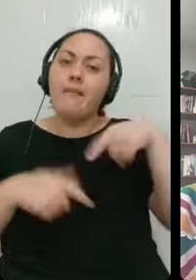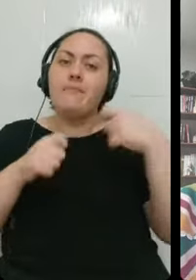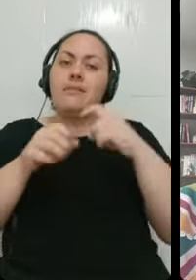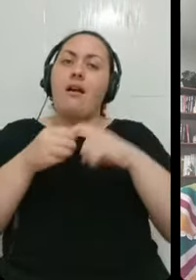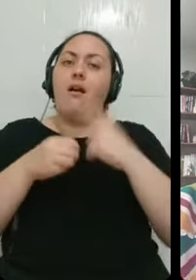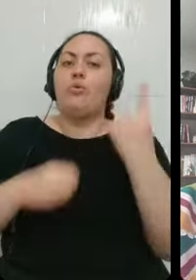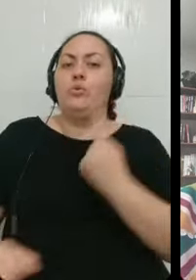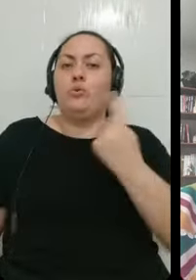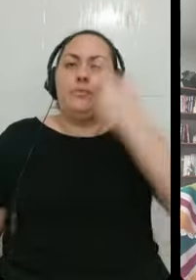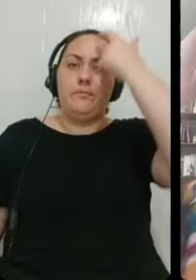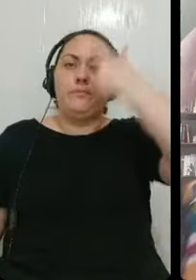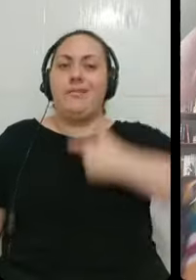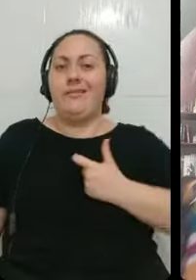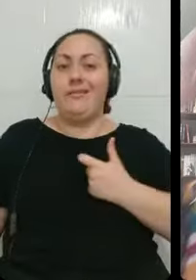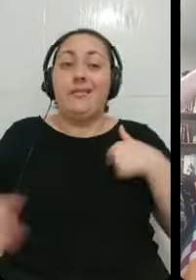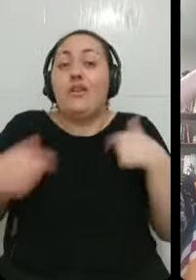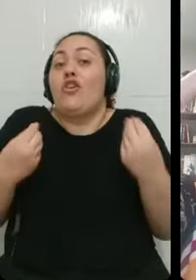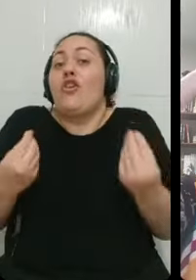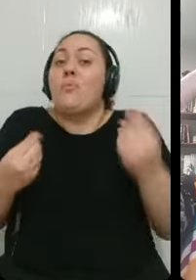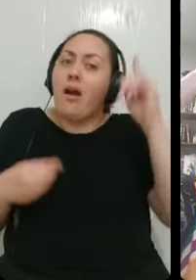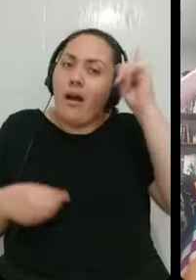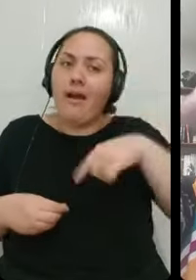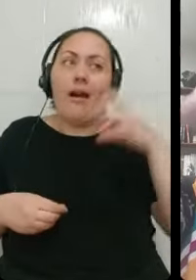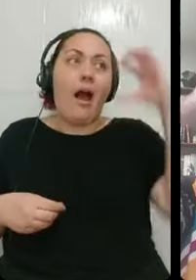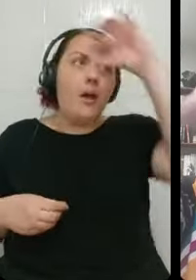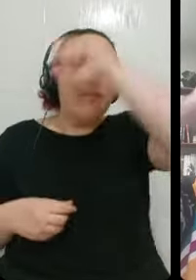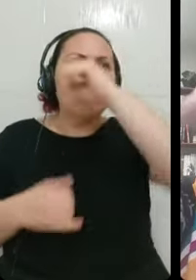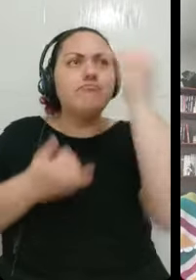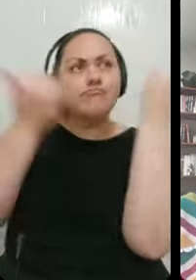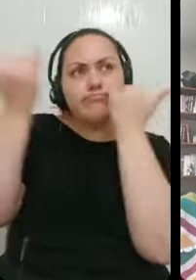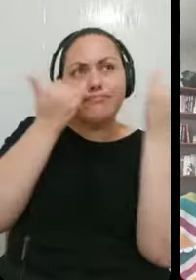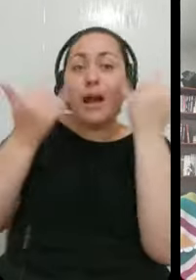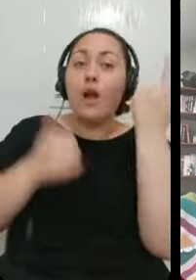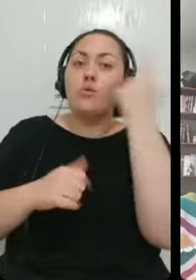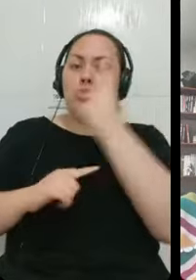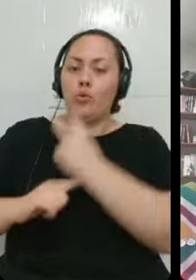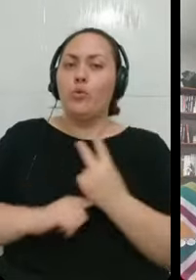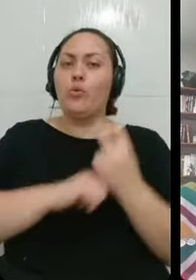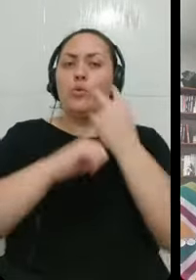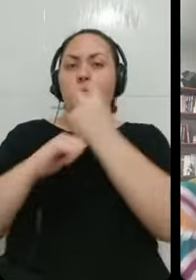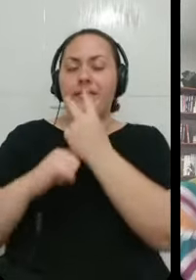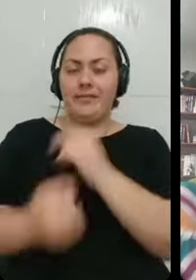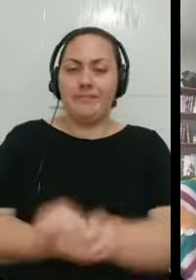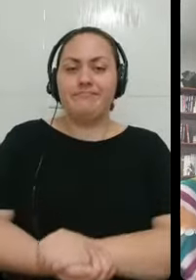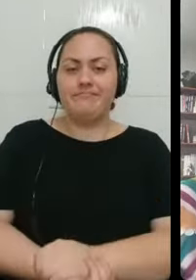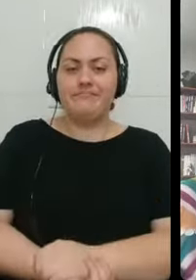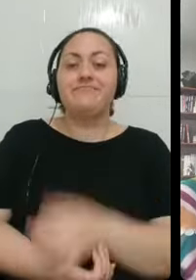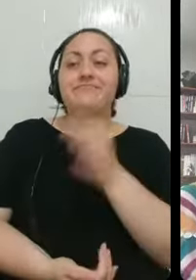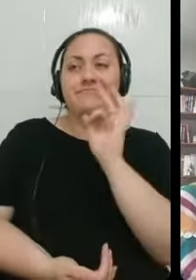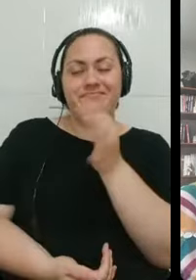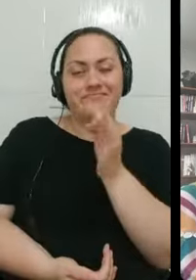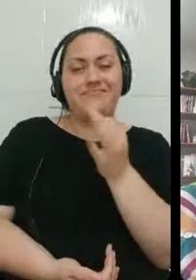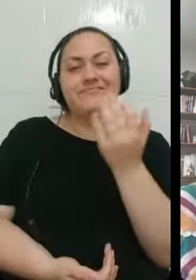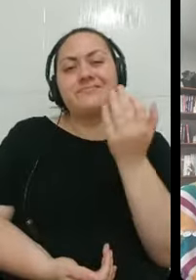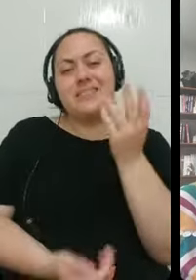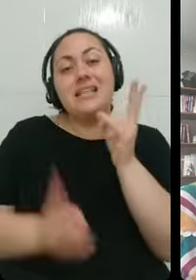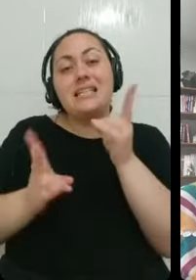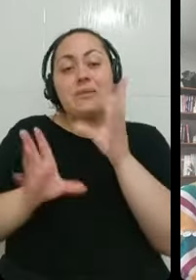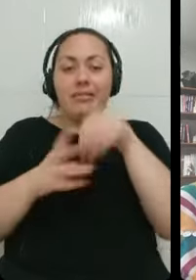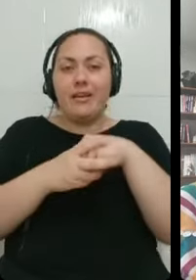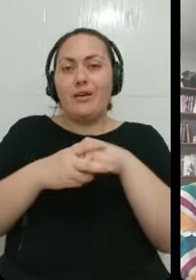Exato. né? E quando a gente tem muito falado sobre isso, né, dentro do programa,